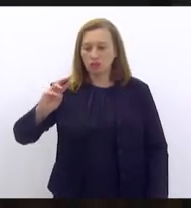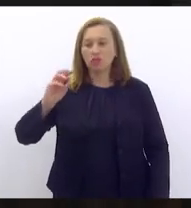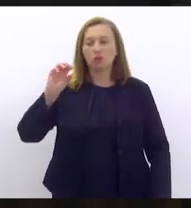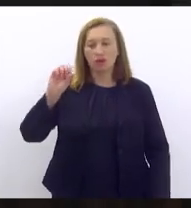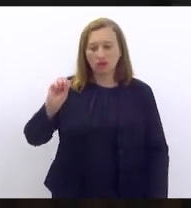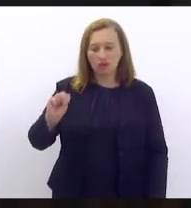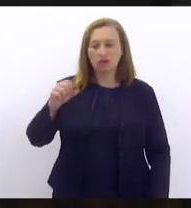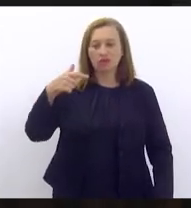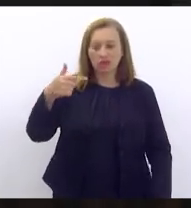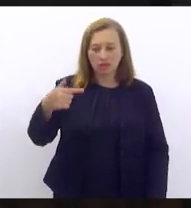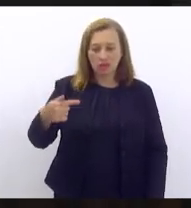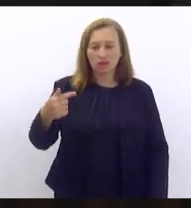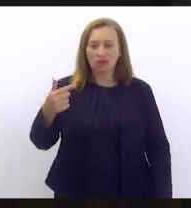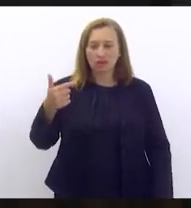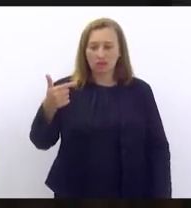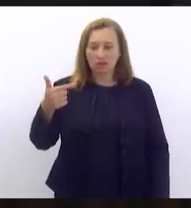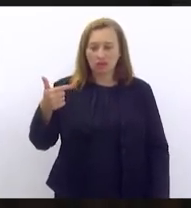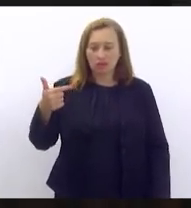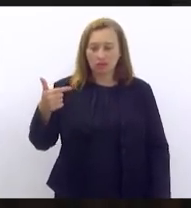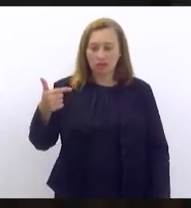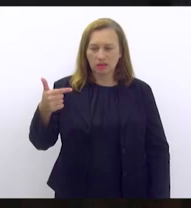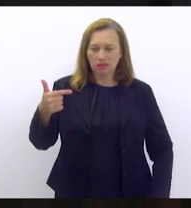3.876/2018, de autoria da deputada...